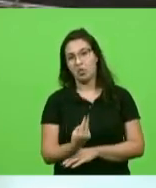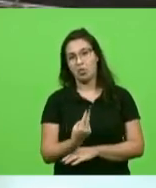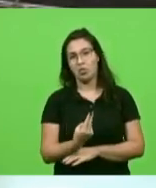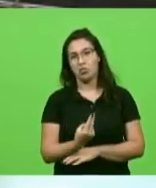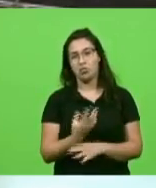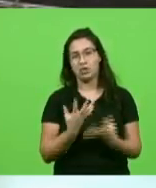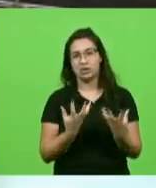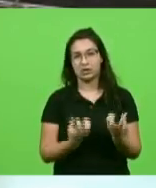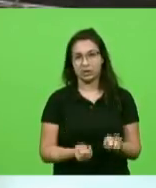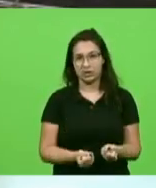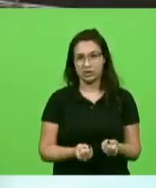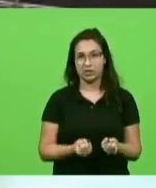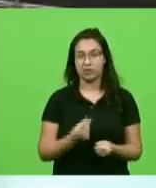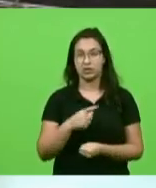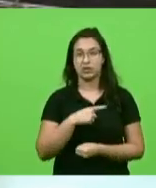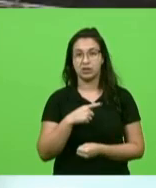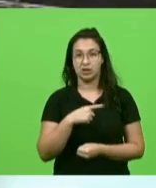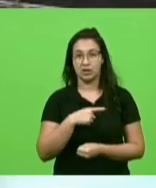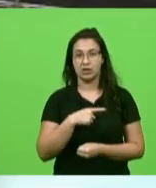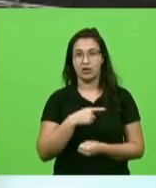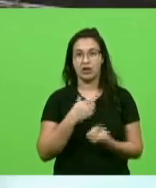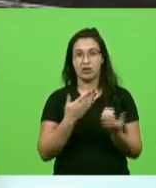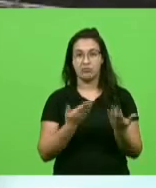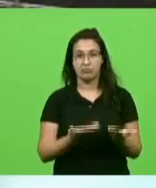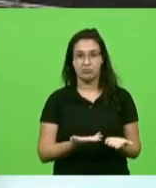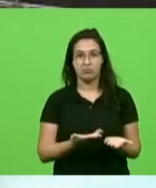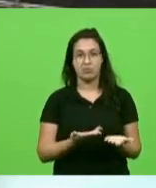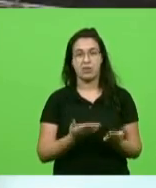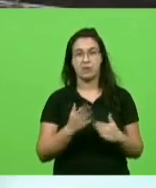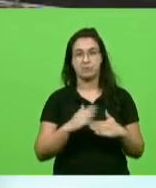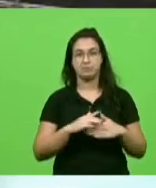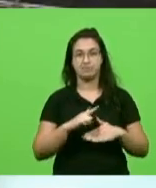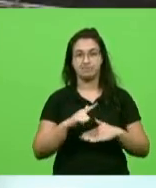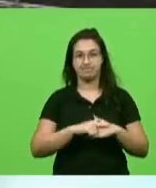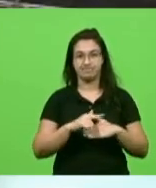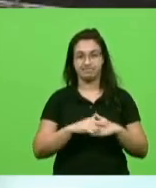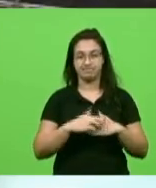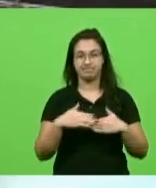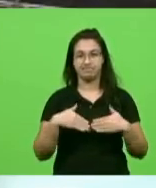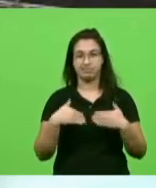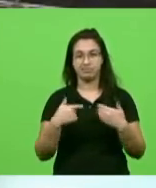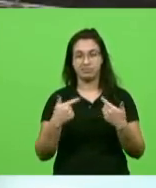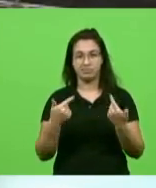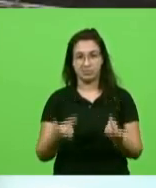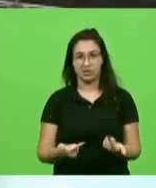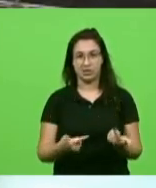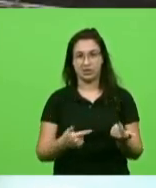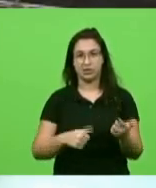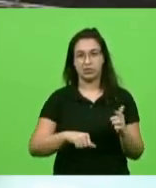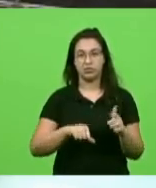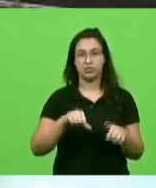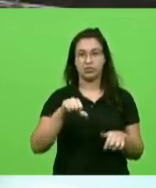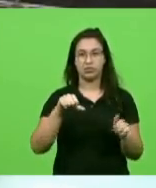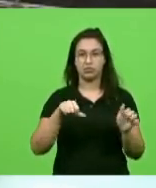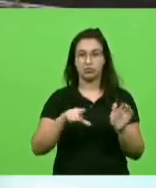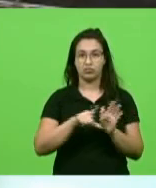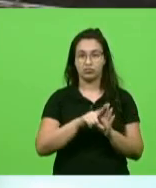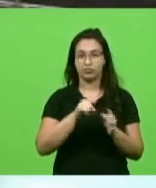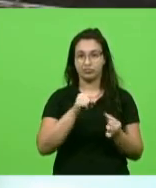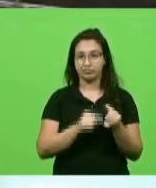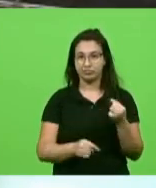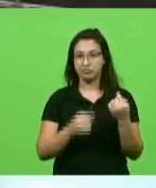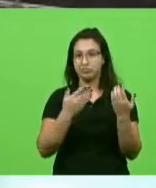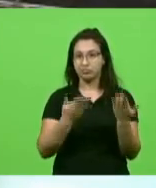parcela final no sentido da existência de prática de ato ilegal por parte do governador do Estado de Santa Catarina fechado